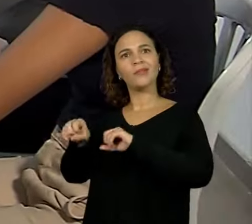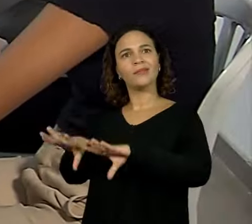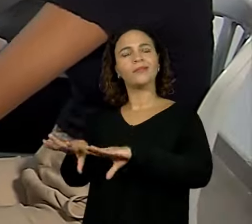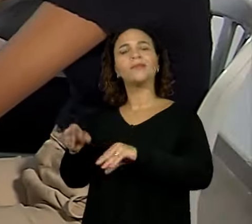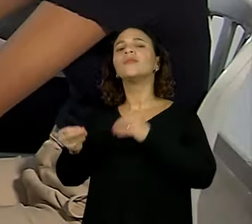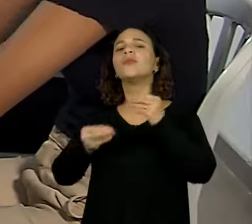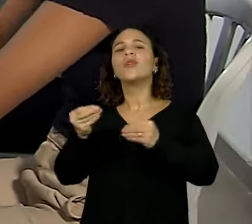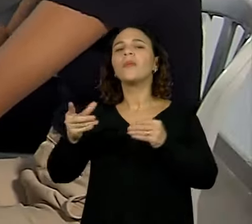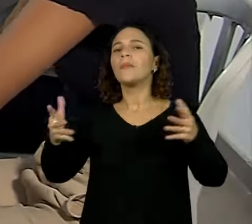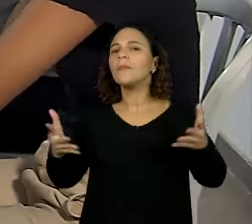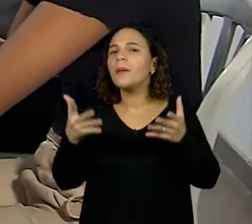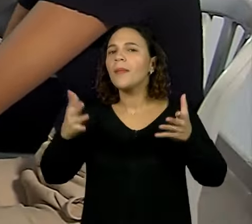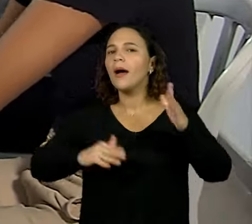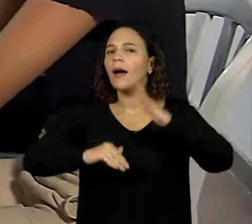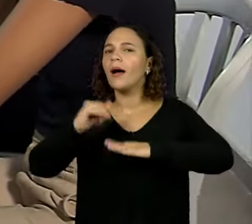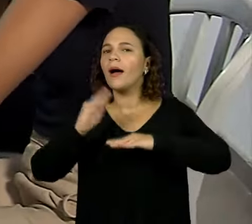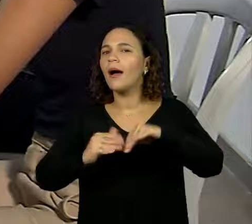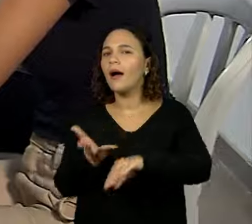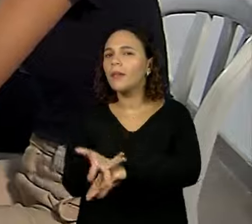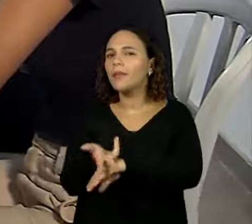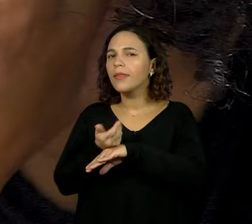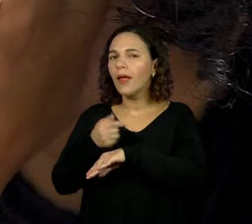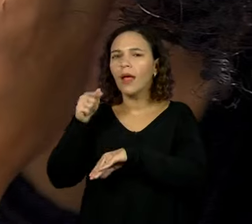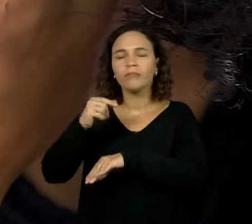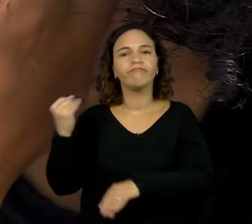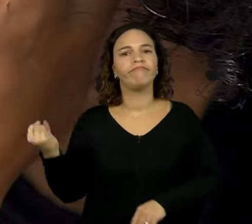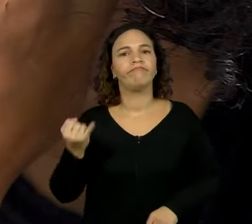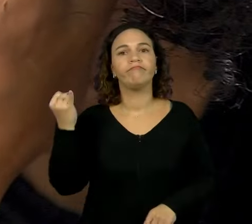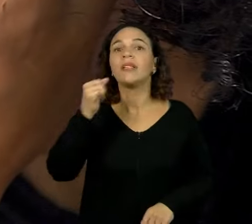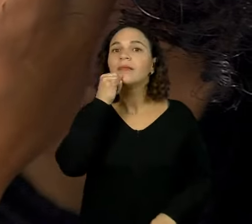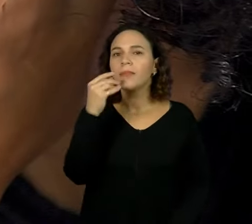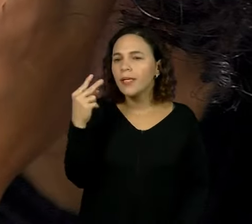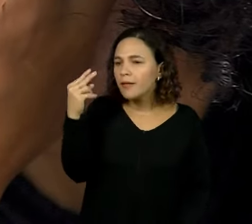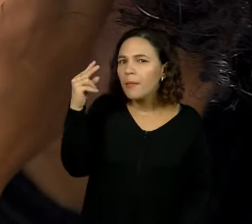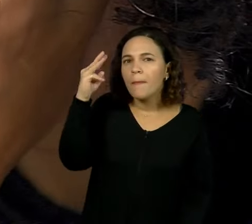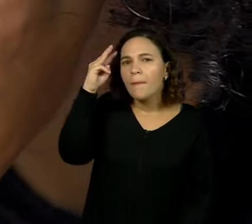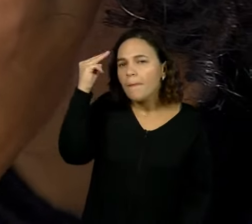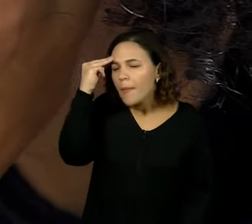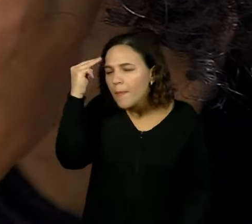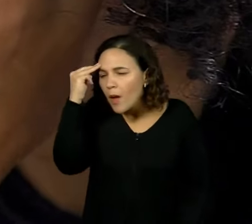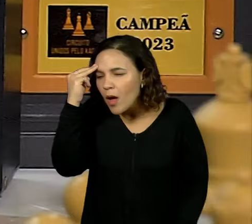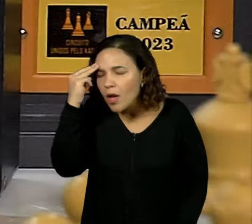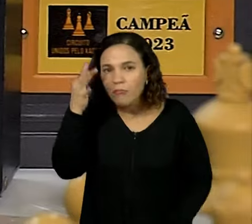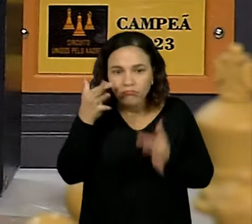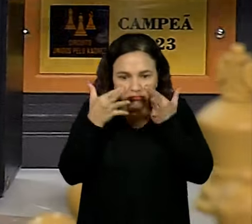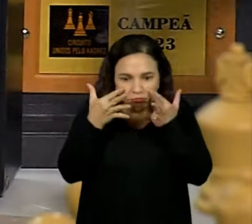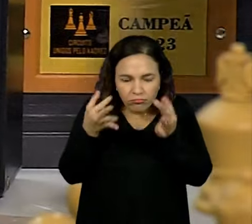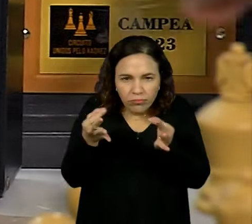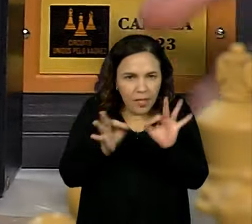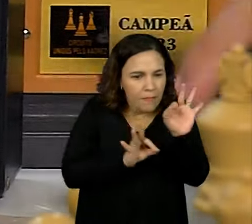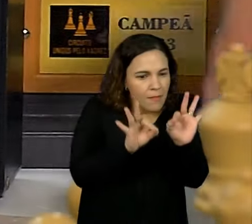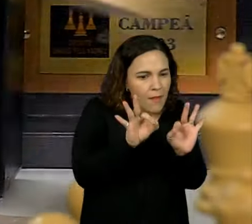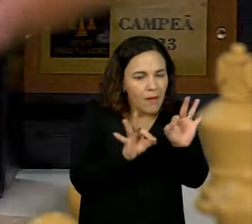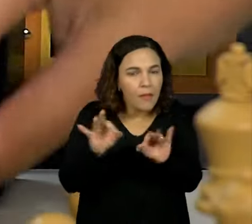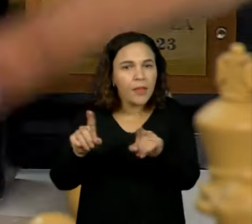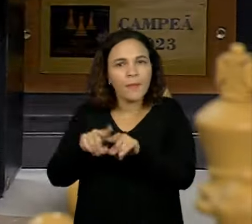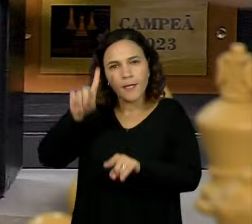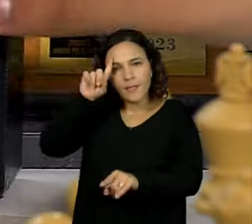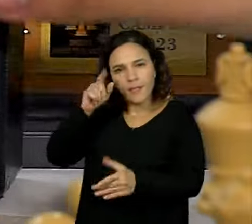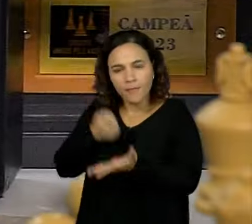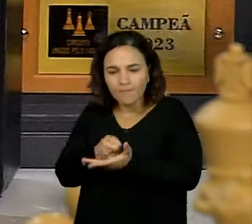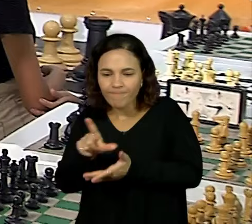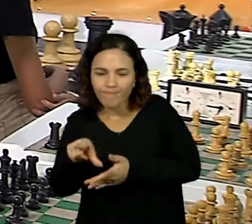jogo desenvolvendo habilidades essenciais, como memória, concentração, planejamento e tomada